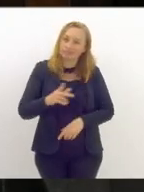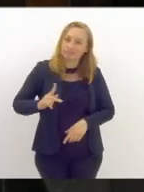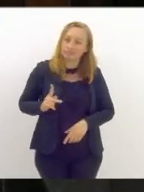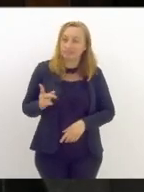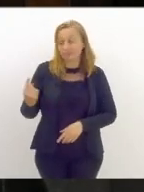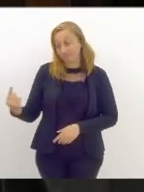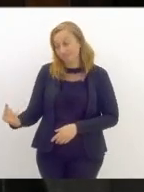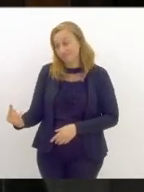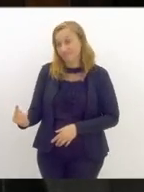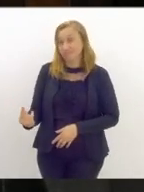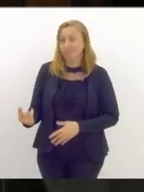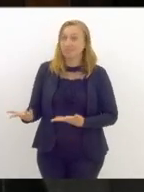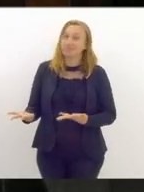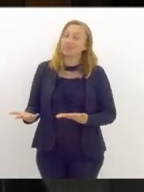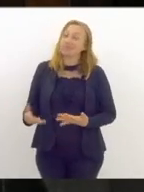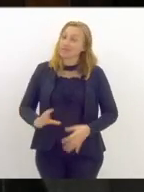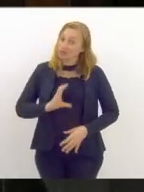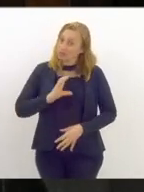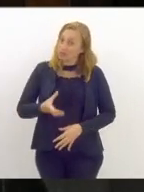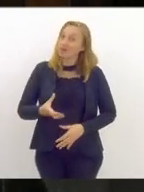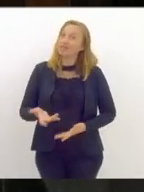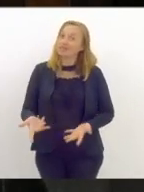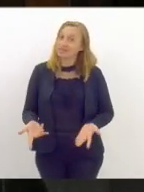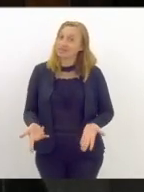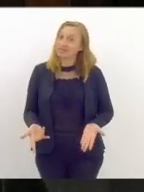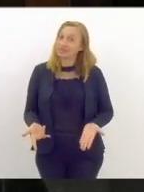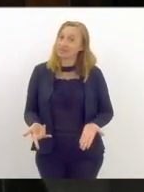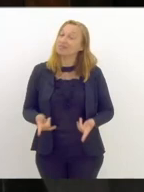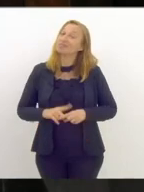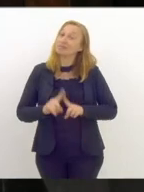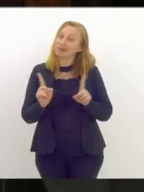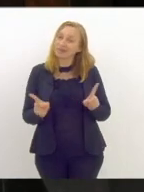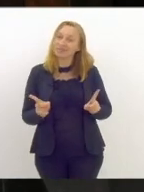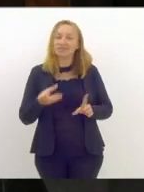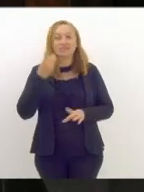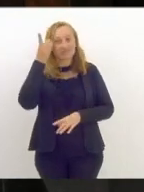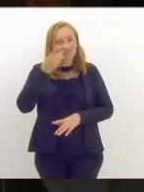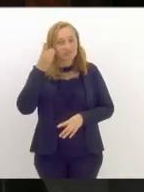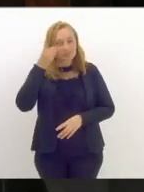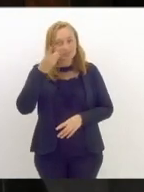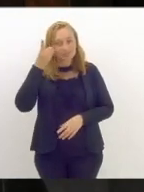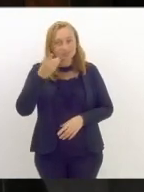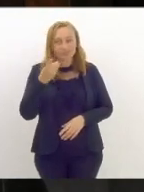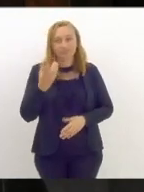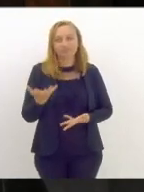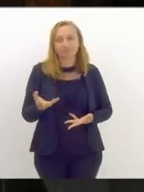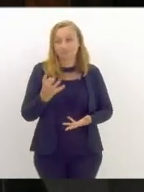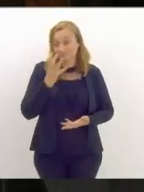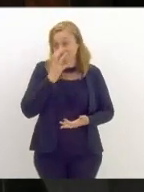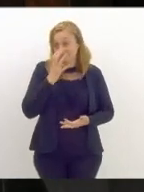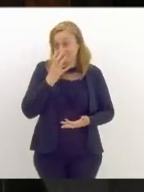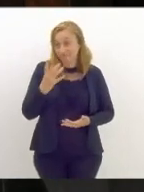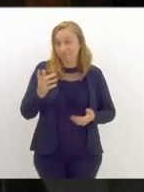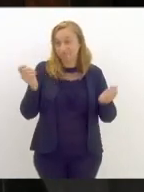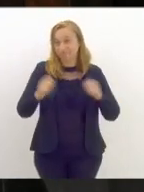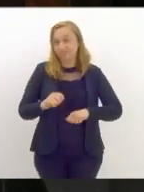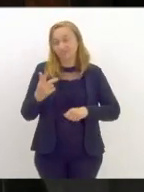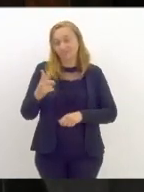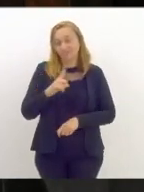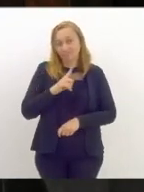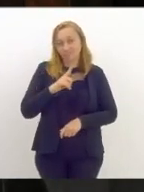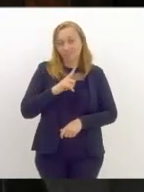aqui é muita coragem, né? Mas a deputada é impressionante a capacidade que ela tem